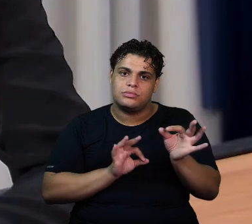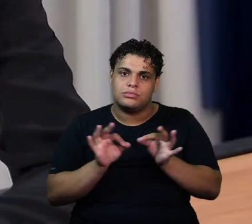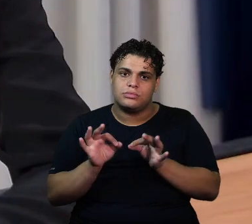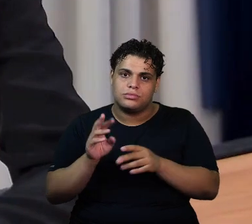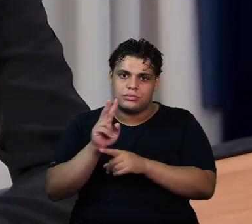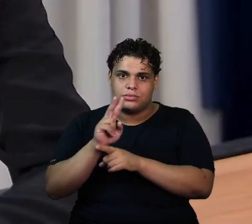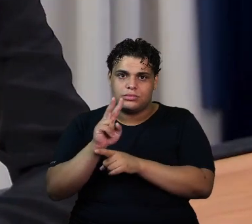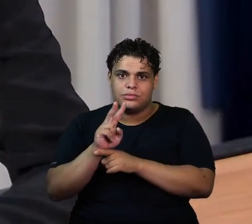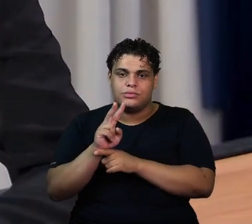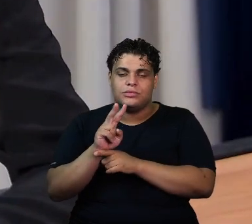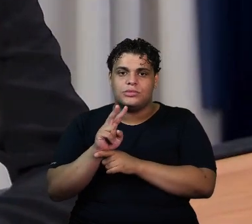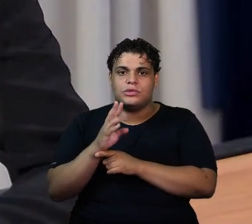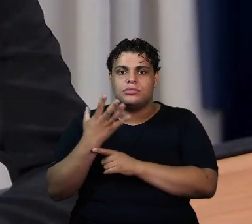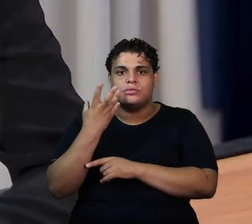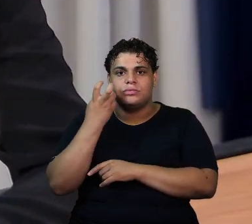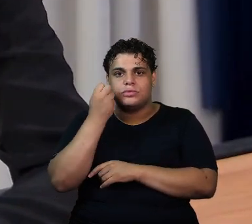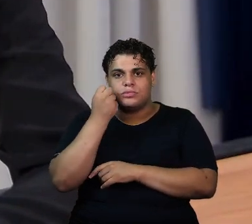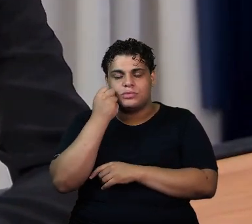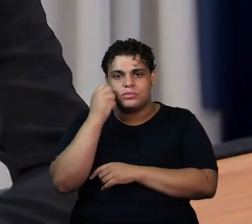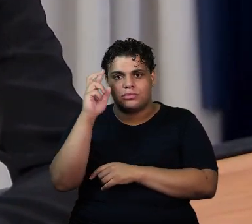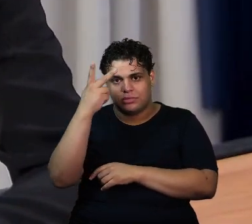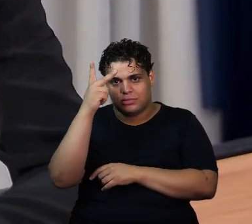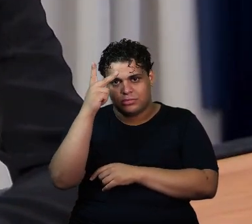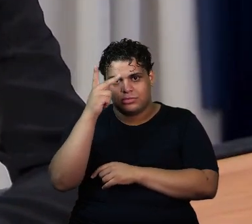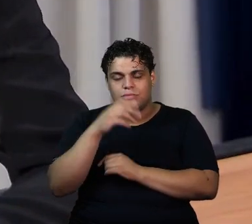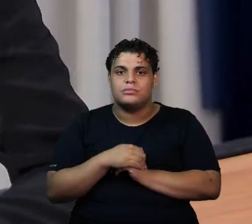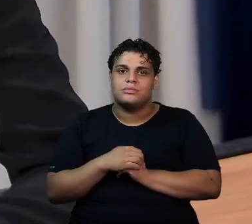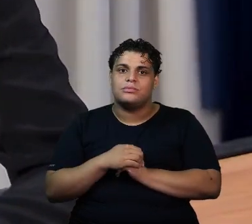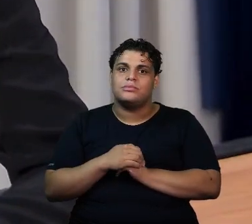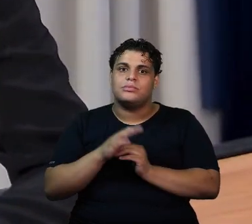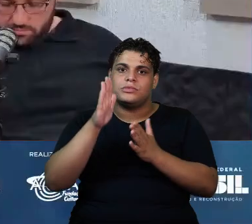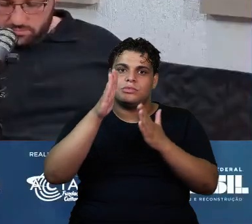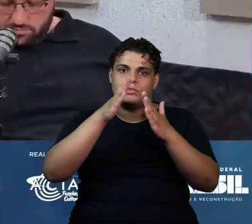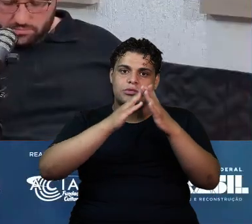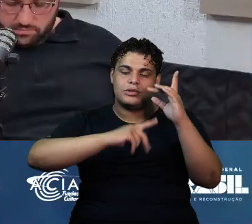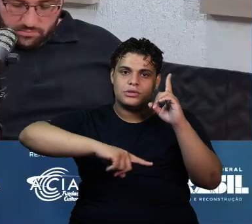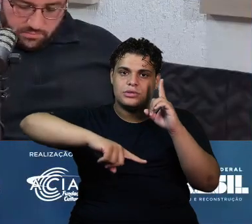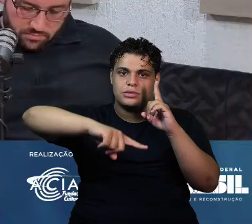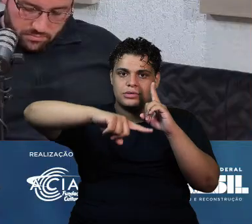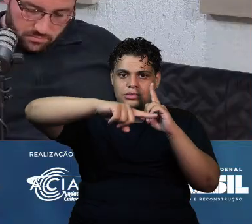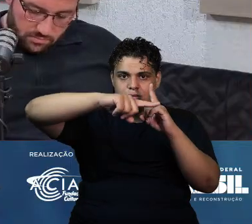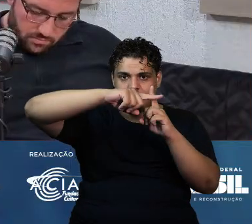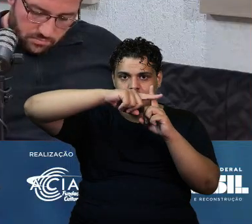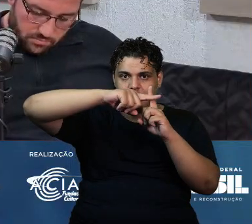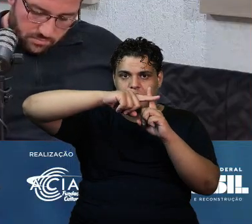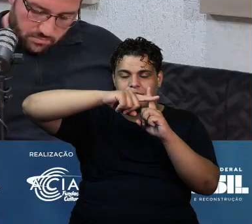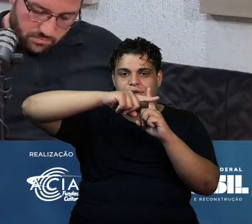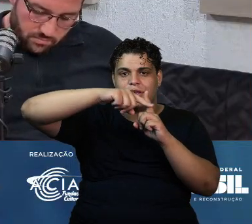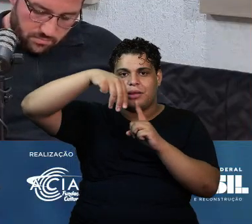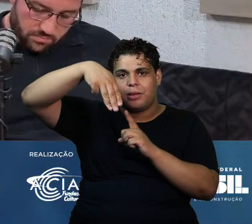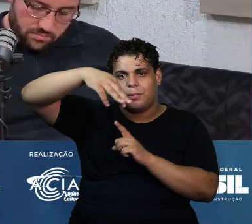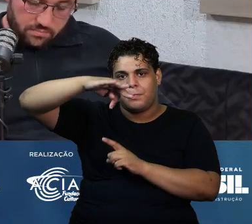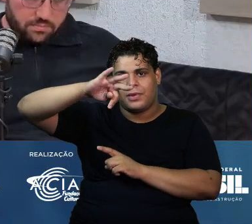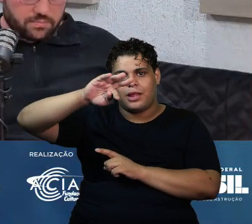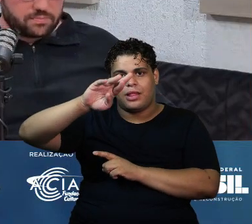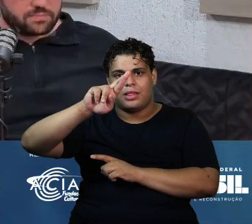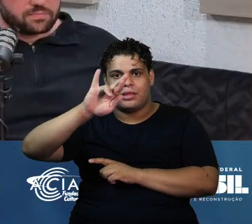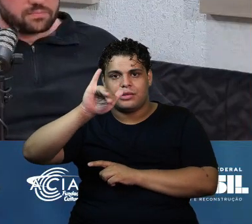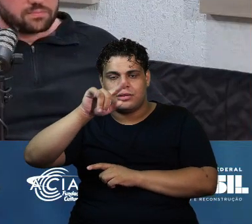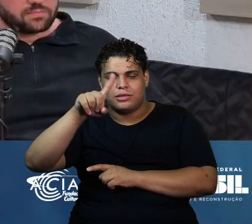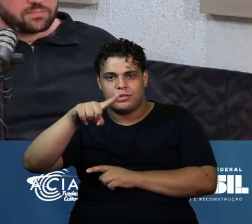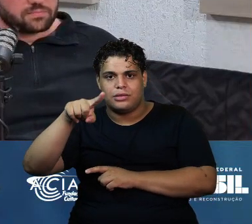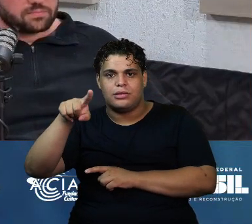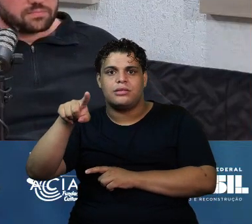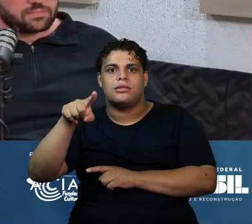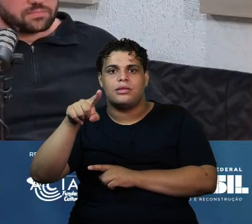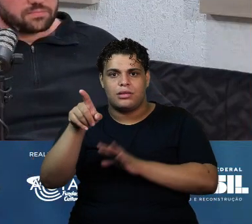patrimônio histórico, onde a gente fez o restauro da Igreja Matriz, que é um patrimônio tombado aqui da cidade, faz o